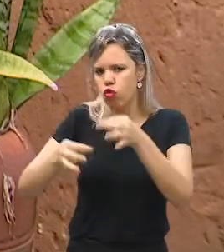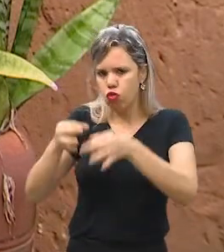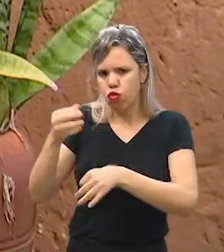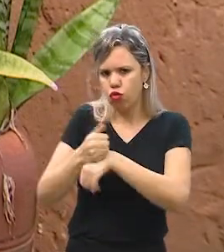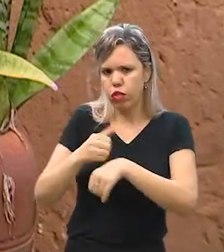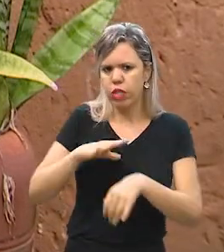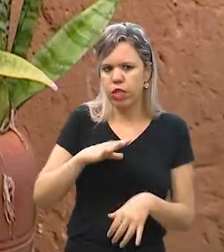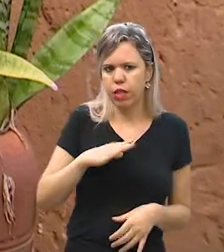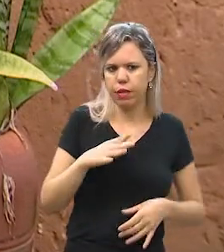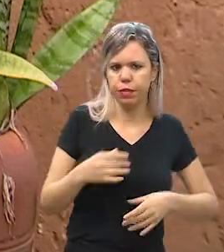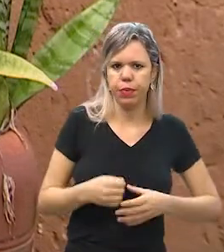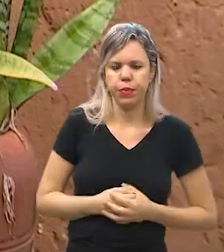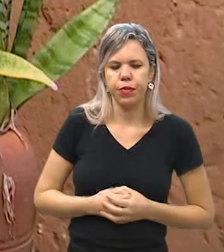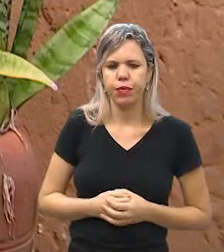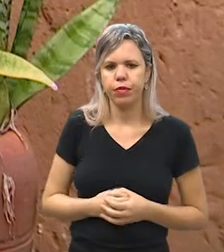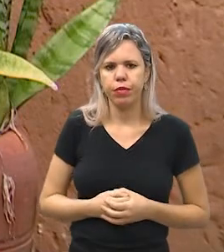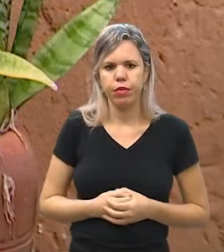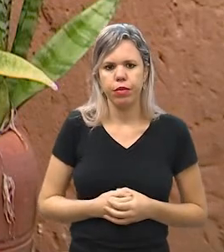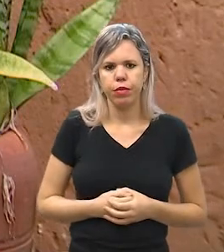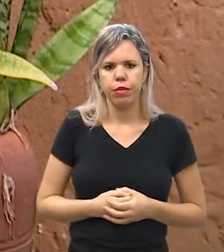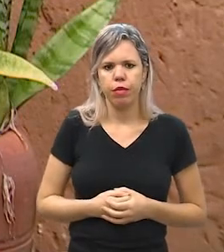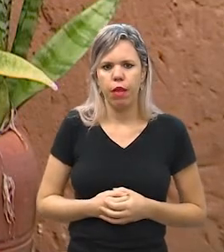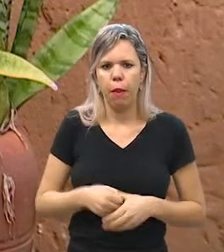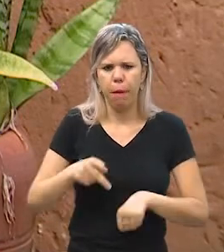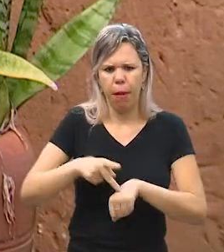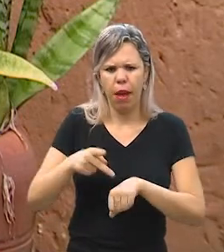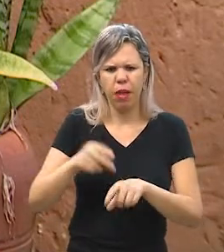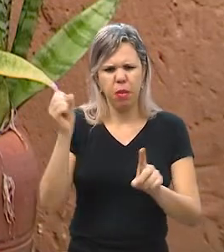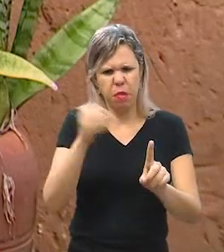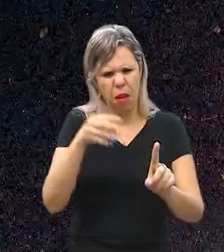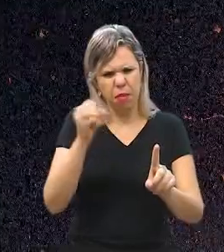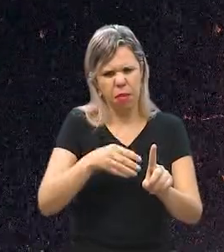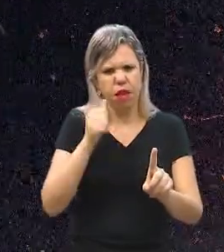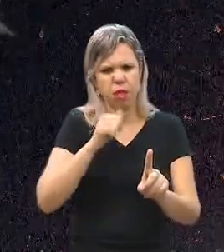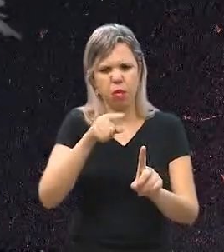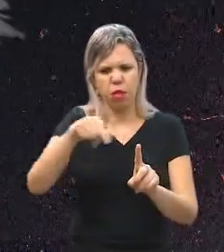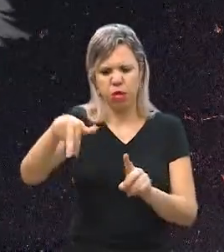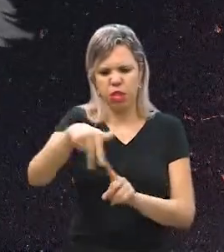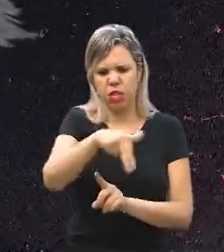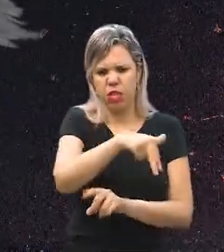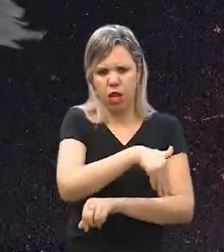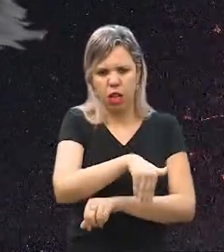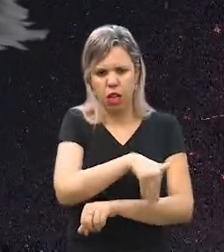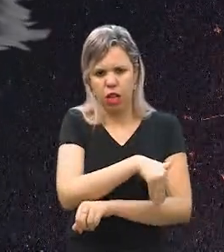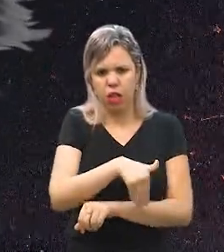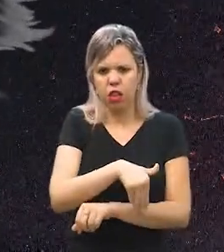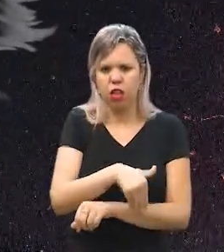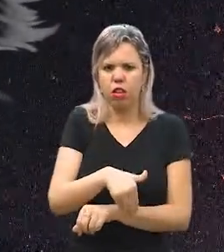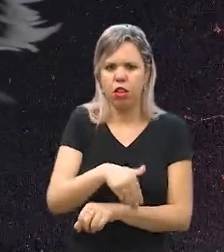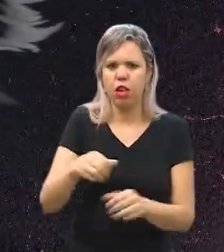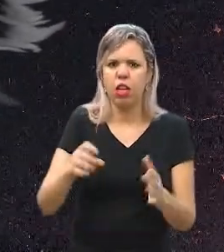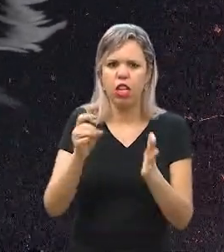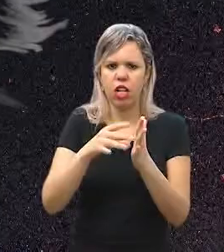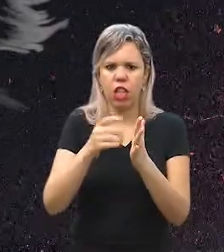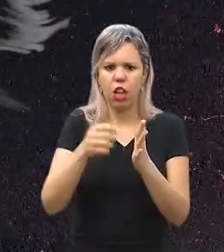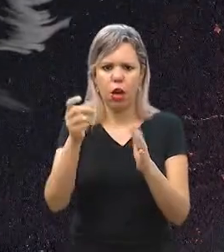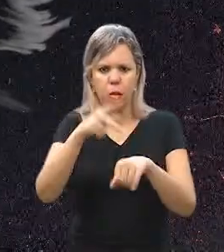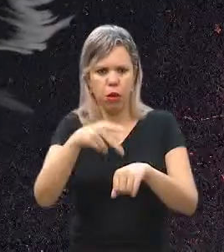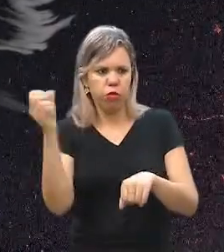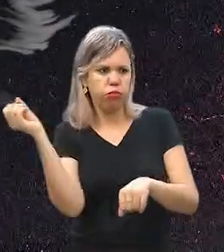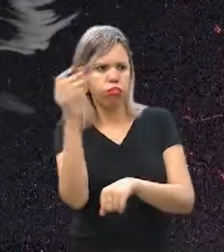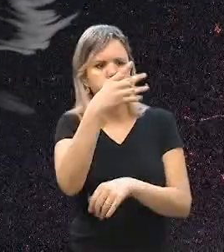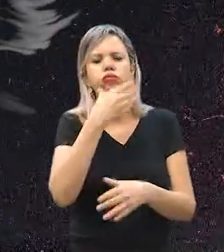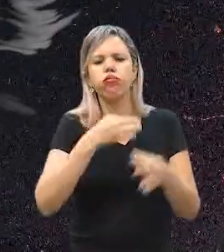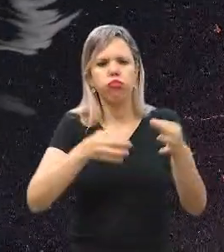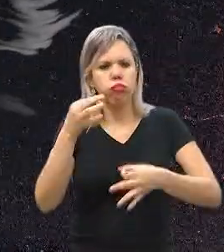cidade tacavam pedra na Laudelina quando ela passava na rua. E ela revidou e quebrou uma vidraça. E o juiz